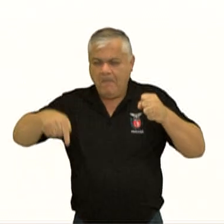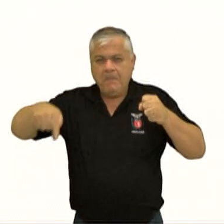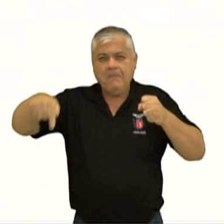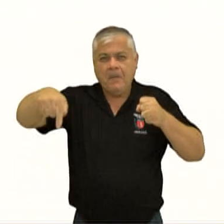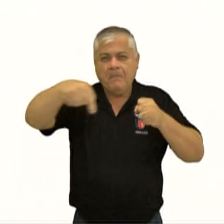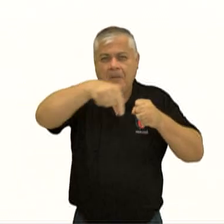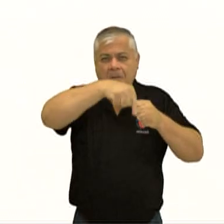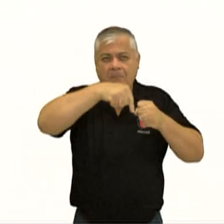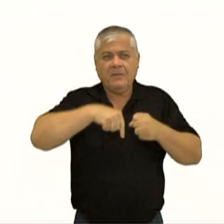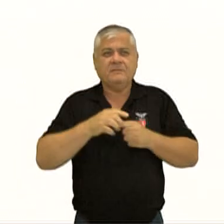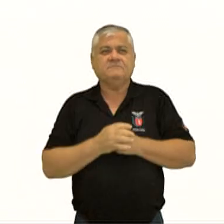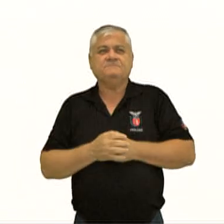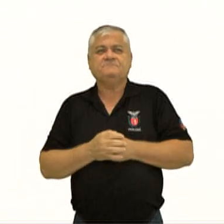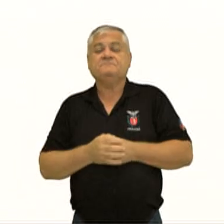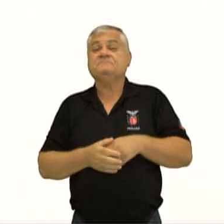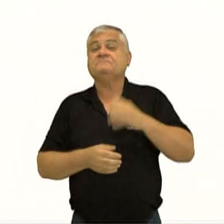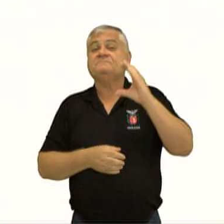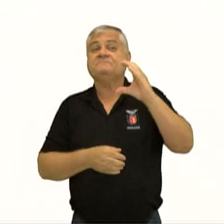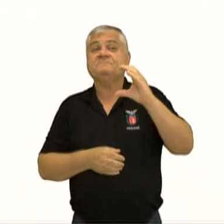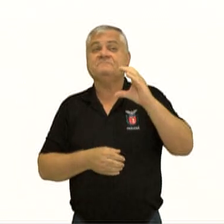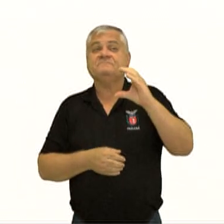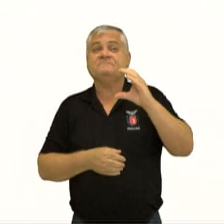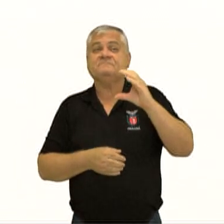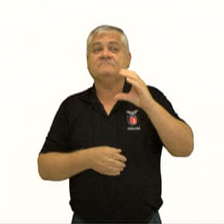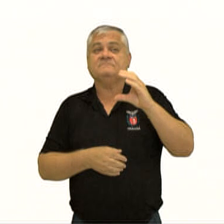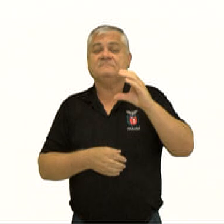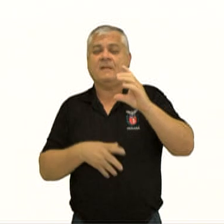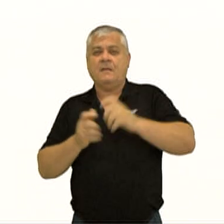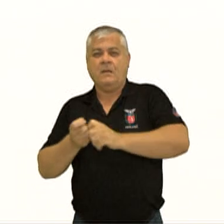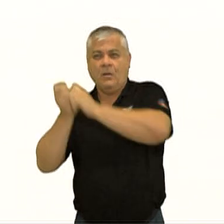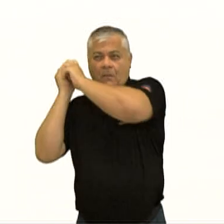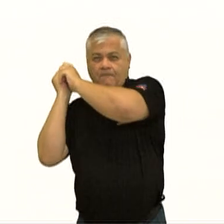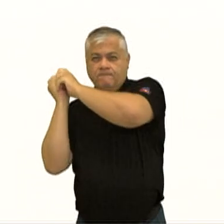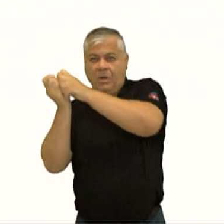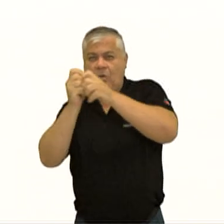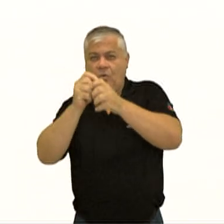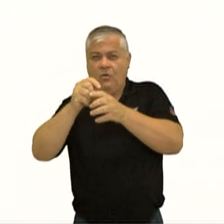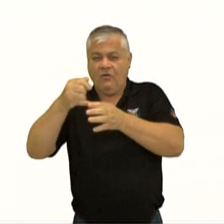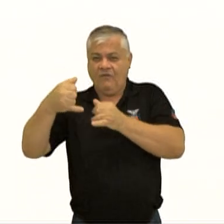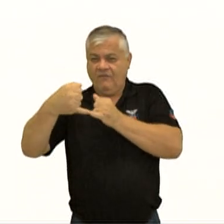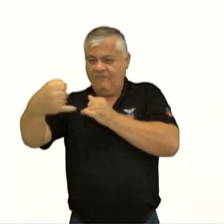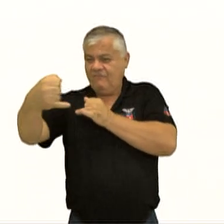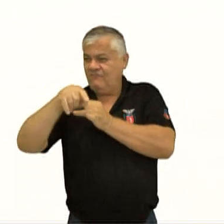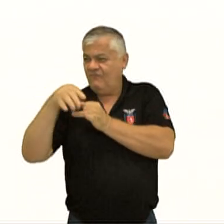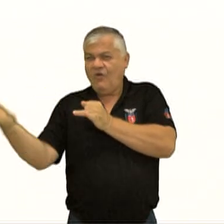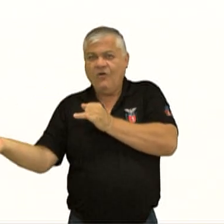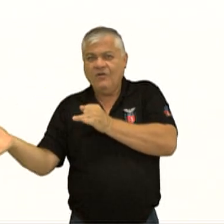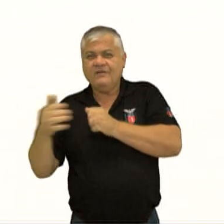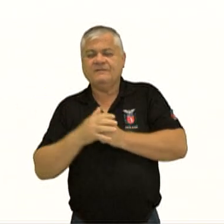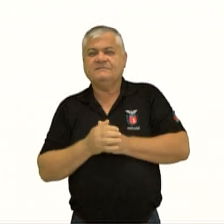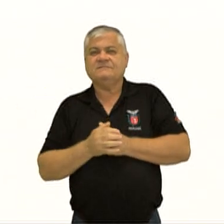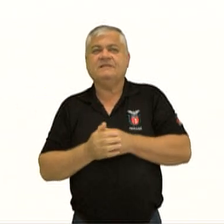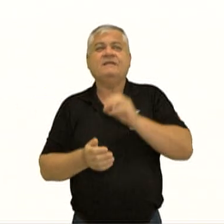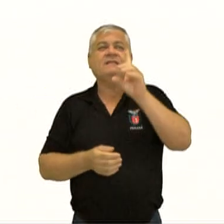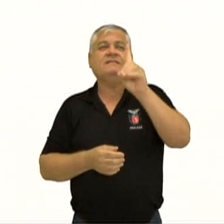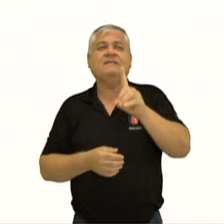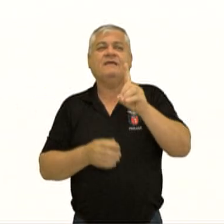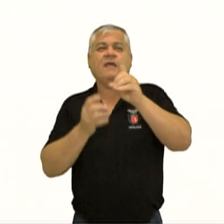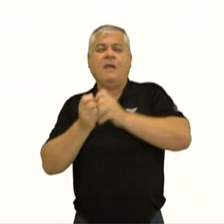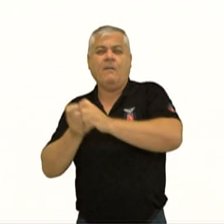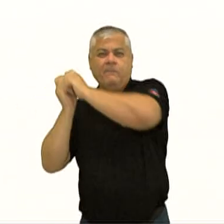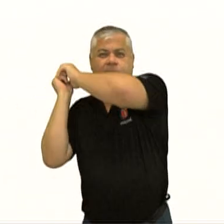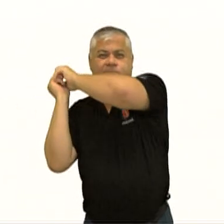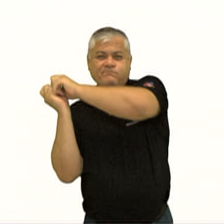o catcher. Letra C, rebater a bola fora do estádio. Letra D, rebater uma bola